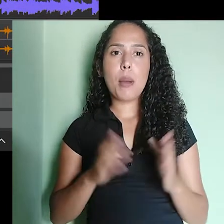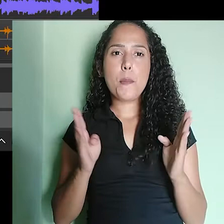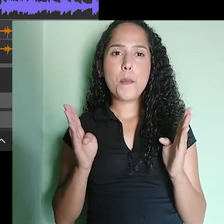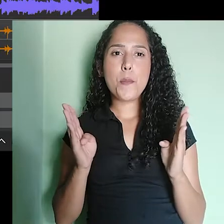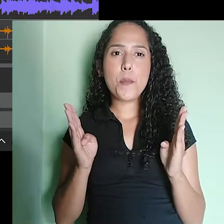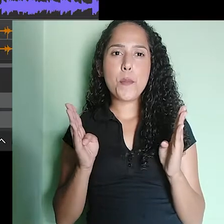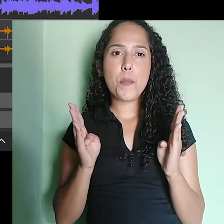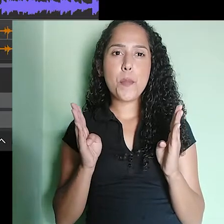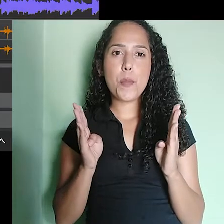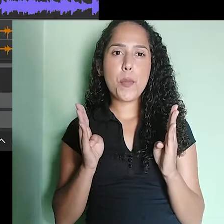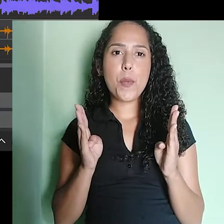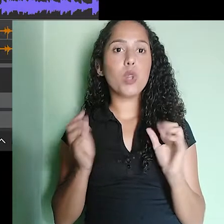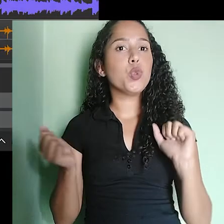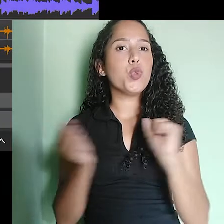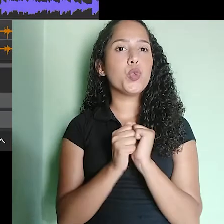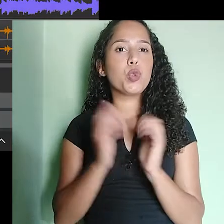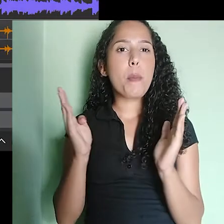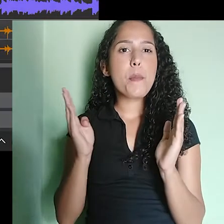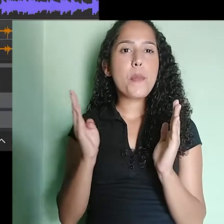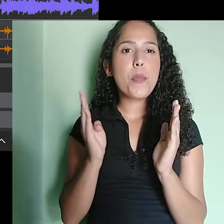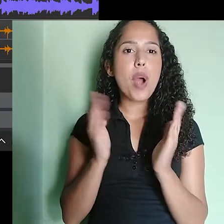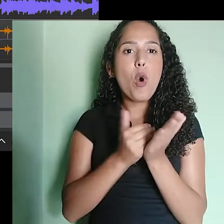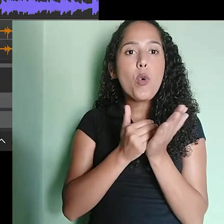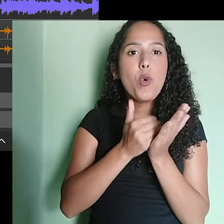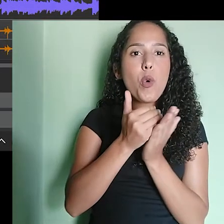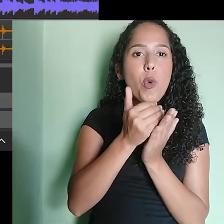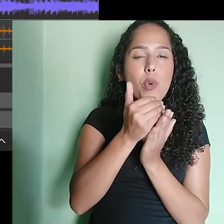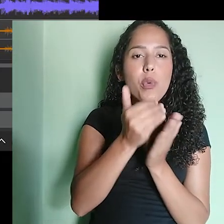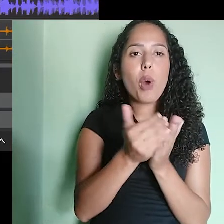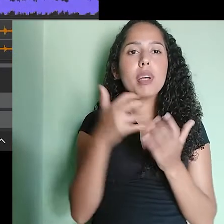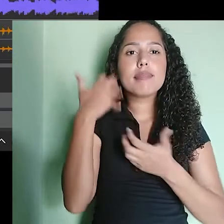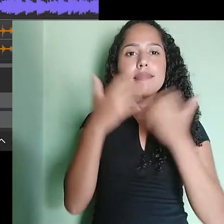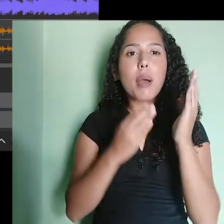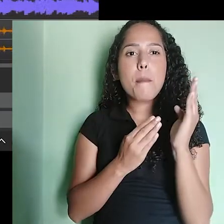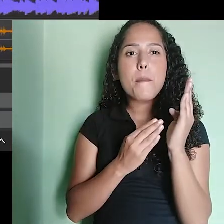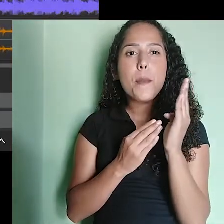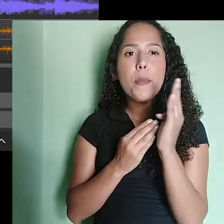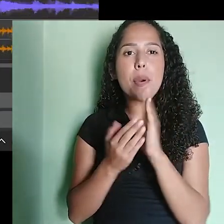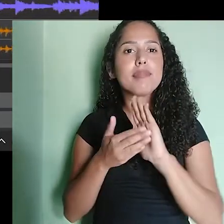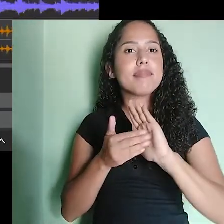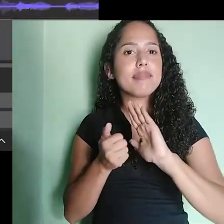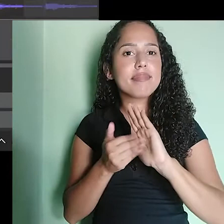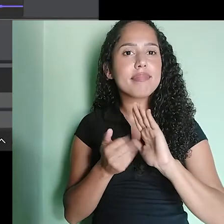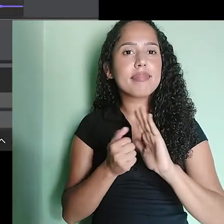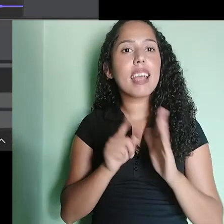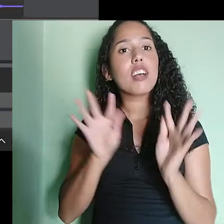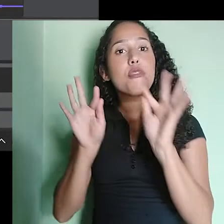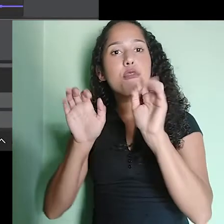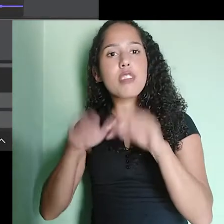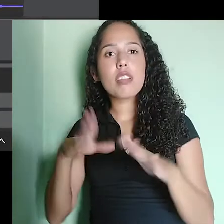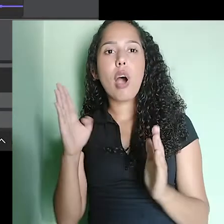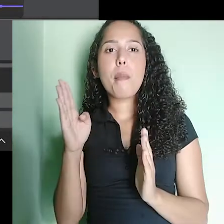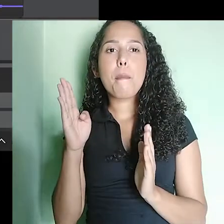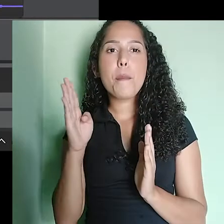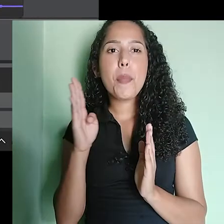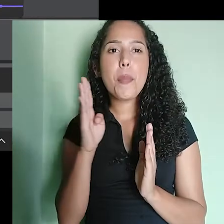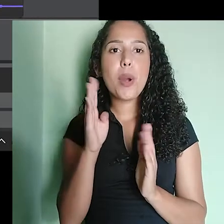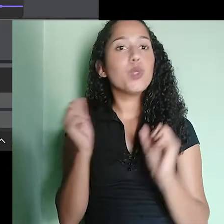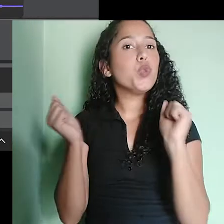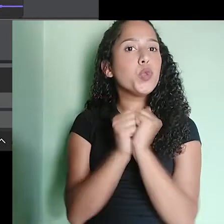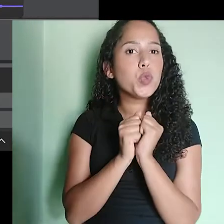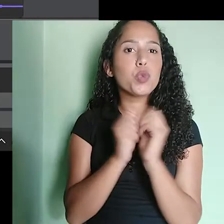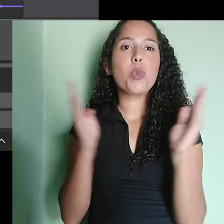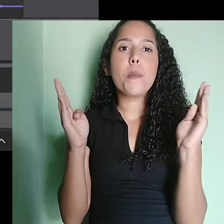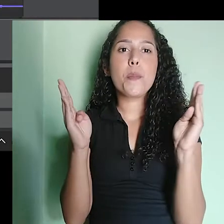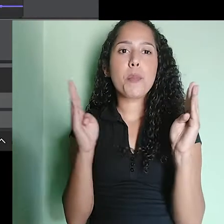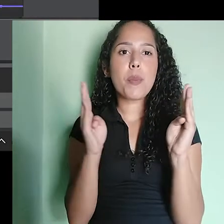ao mesmo tempo, começa cantando aqui. Vou lá no final, vem aqui, ó, na barra de rolagem, elas estão selecionadas e